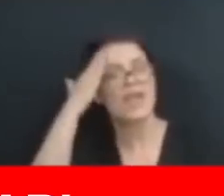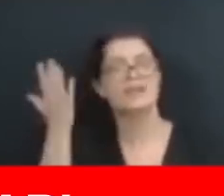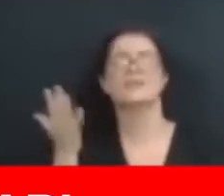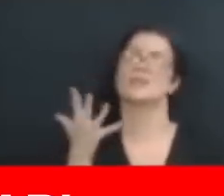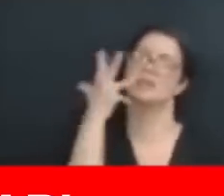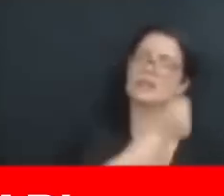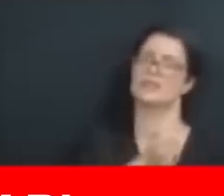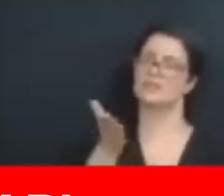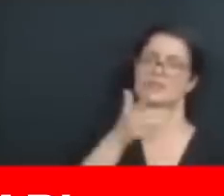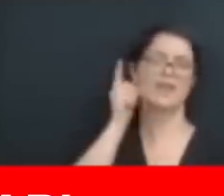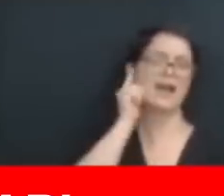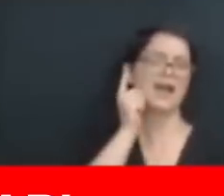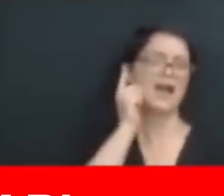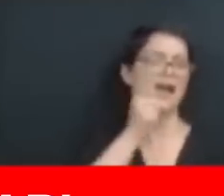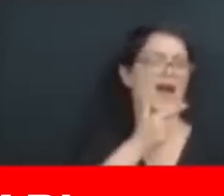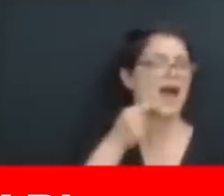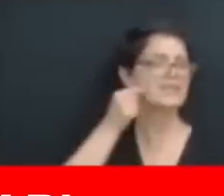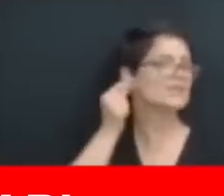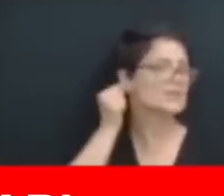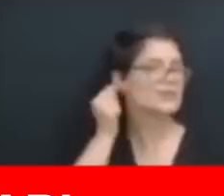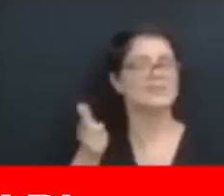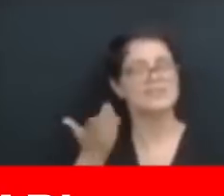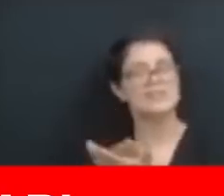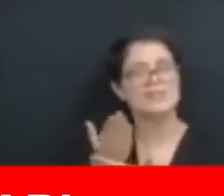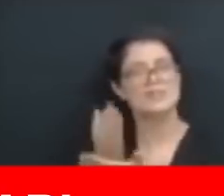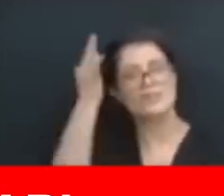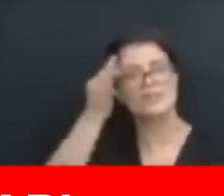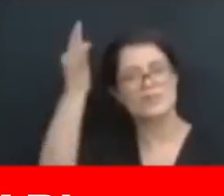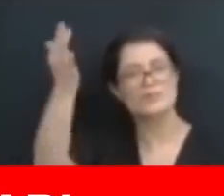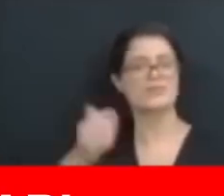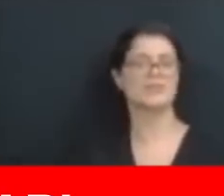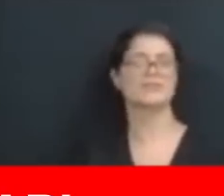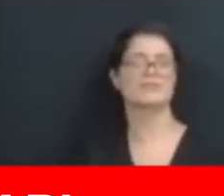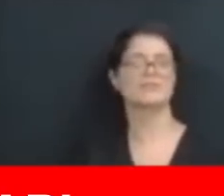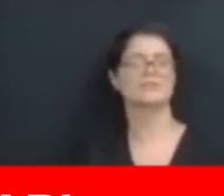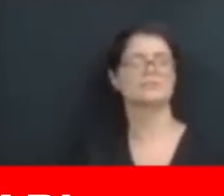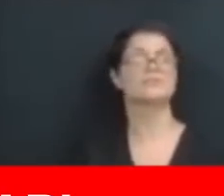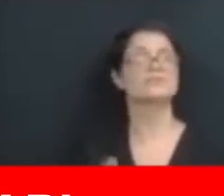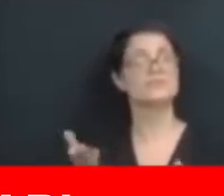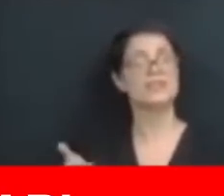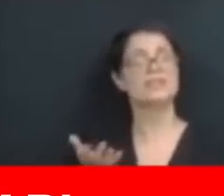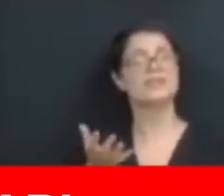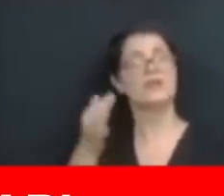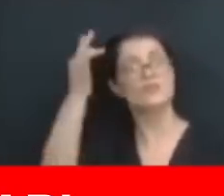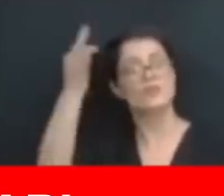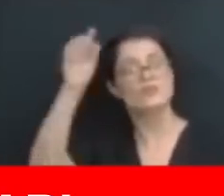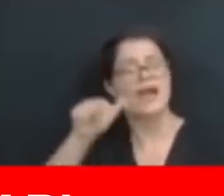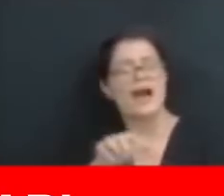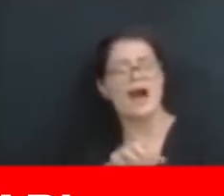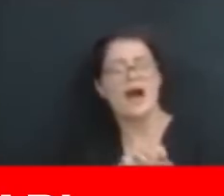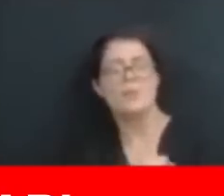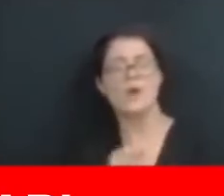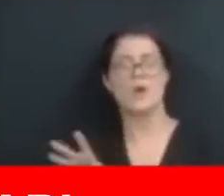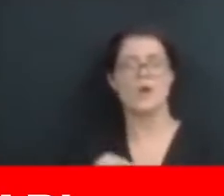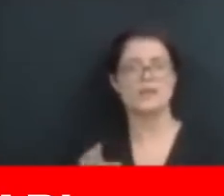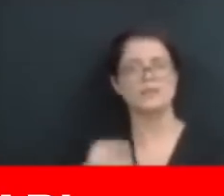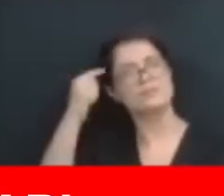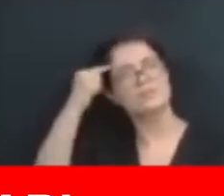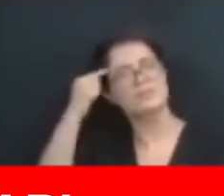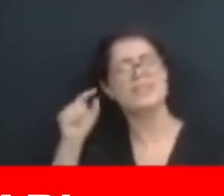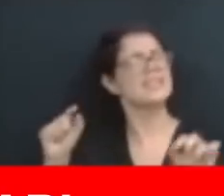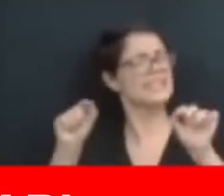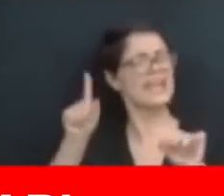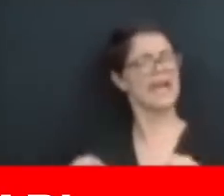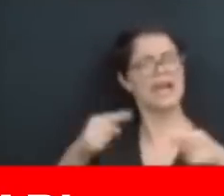que estuda filosofia. Amor e sabedoria. Quem são os inimigos do amor à filosofia? Quem odeia a filosofia?